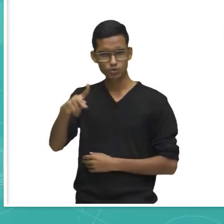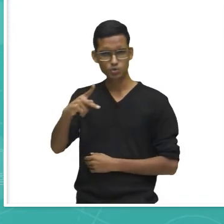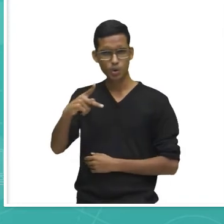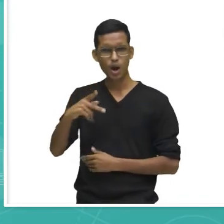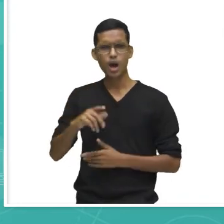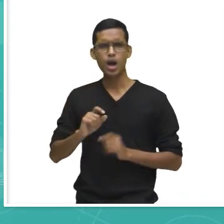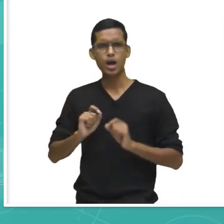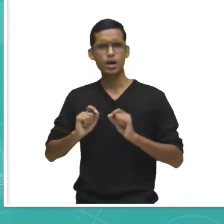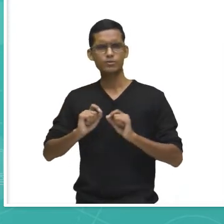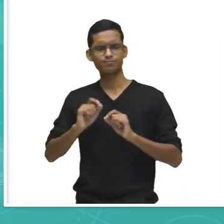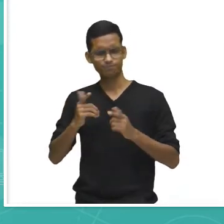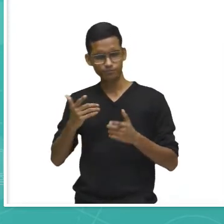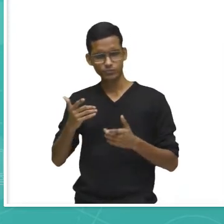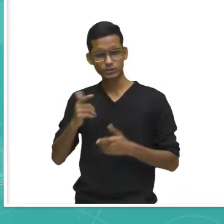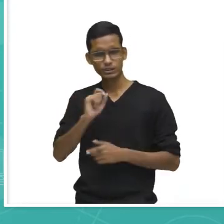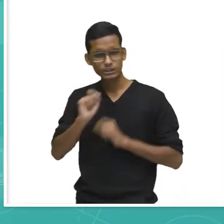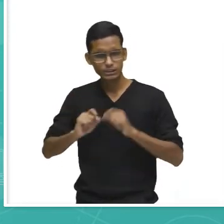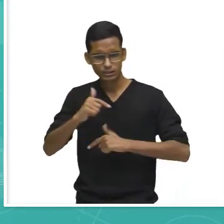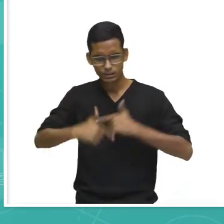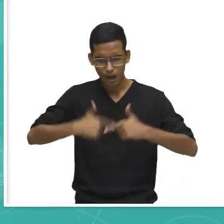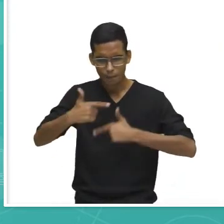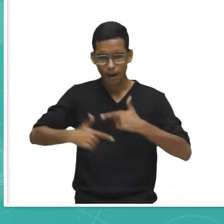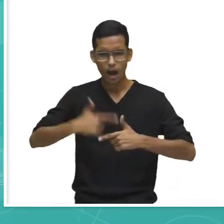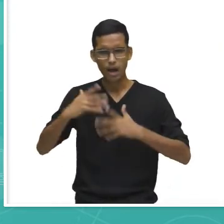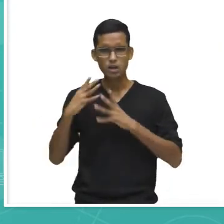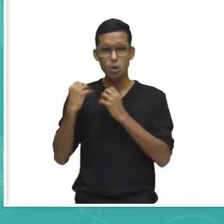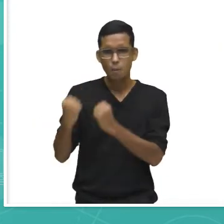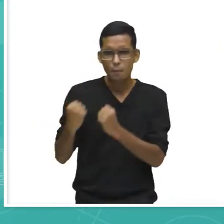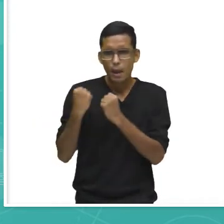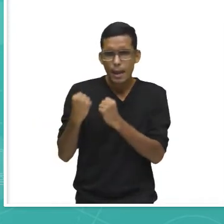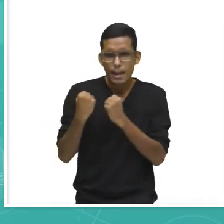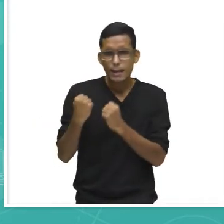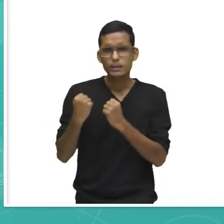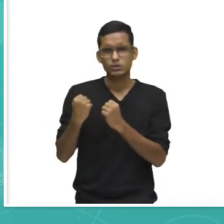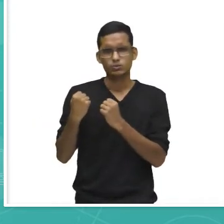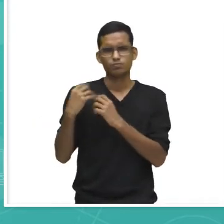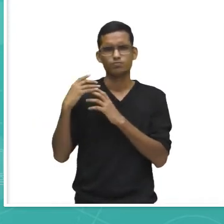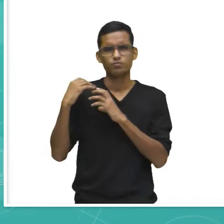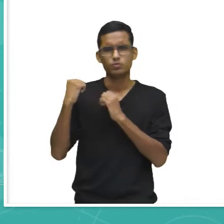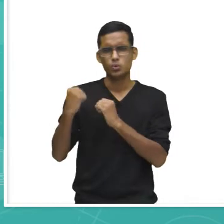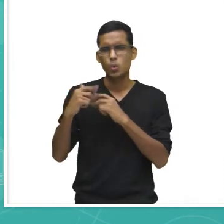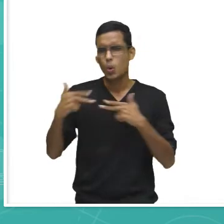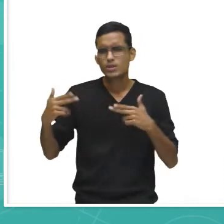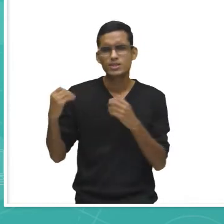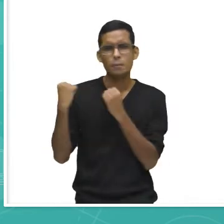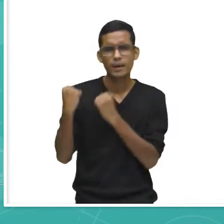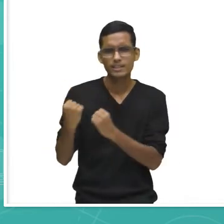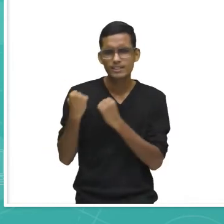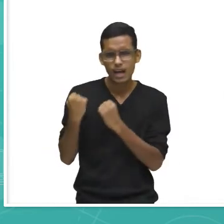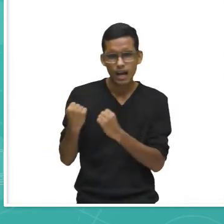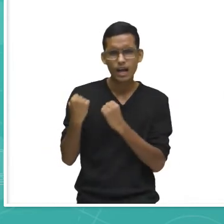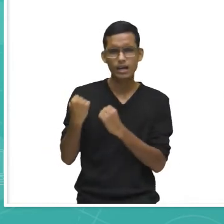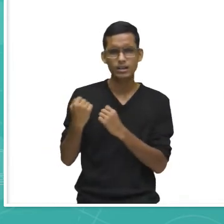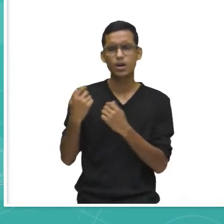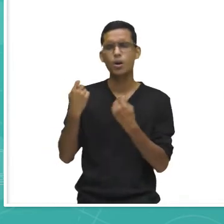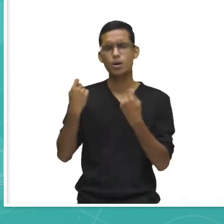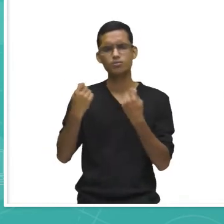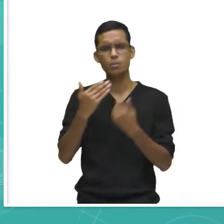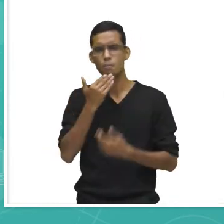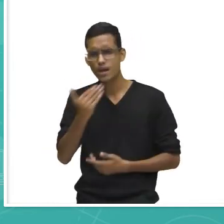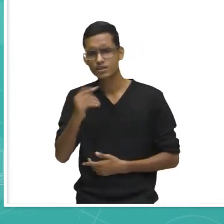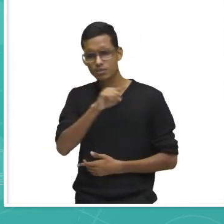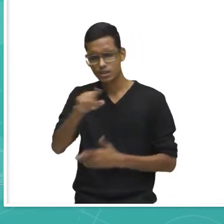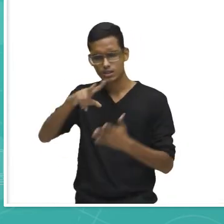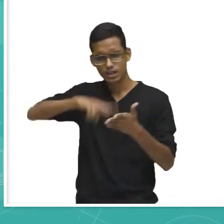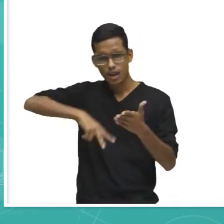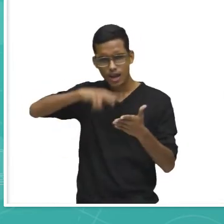repetitivo, ou ele trabalha com muito peso, alertem, tá? Peçam para que eles leiam um pouco sobre a ginástica laboral e até mesmo